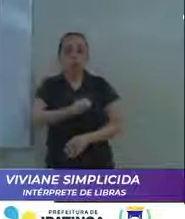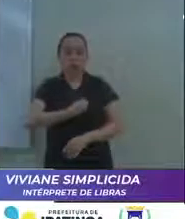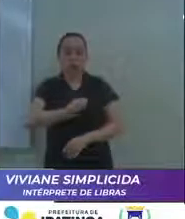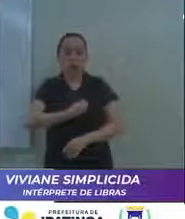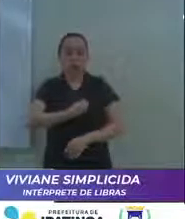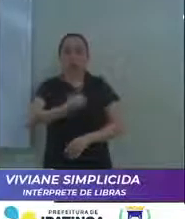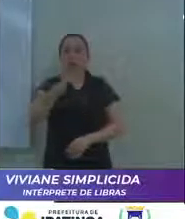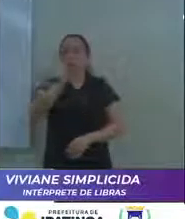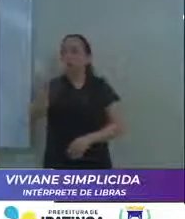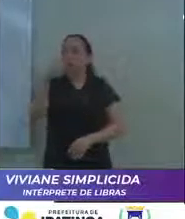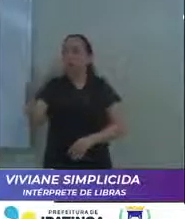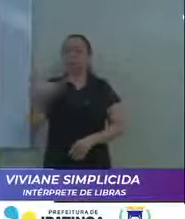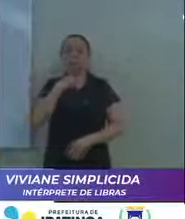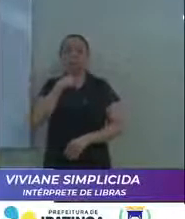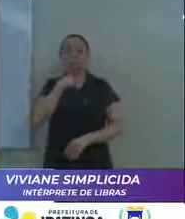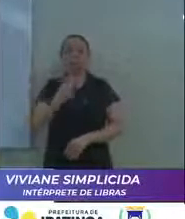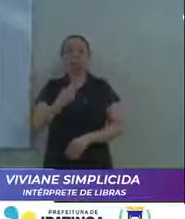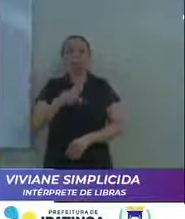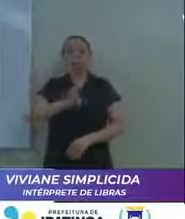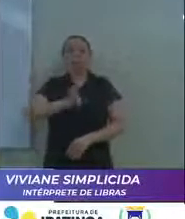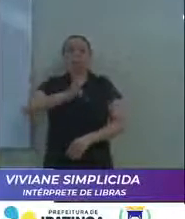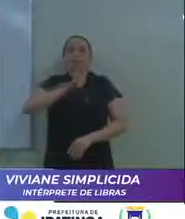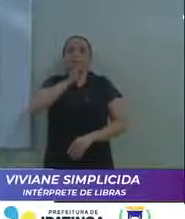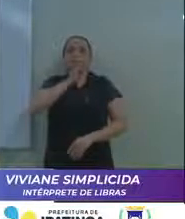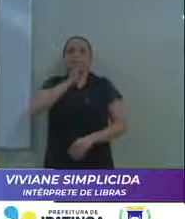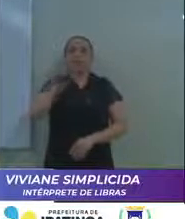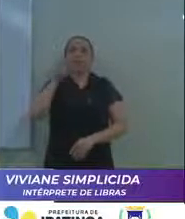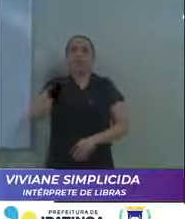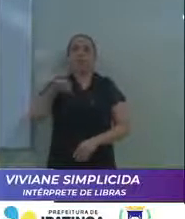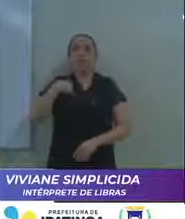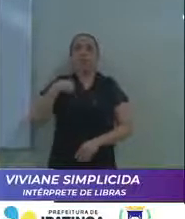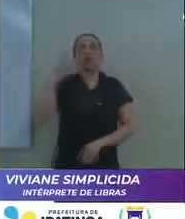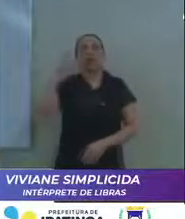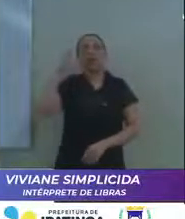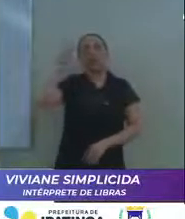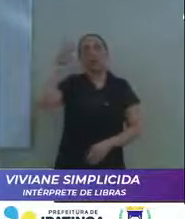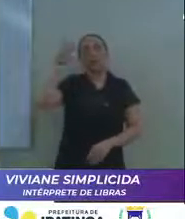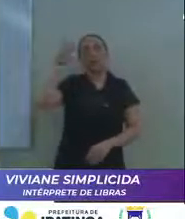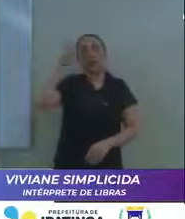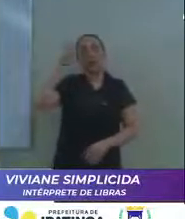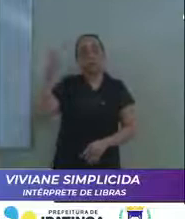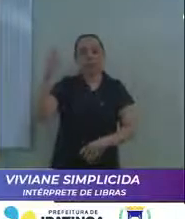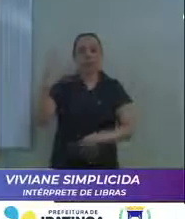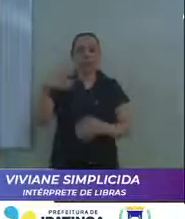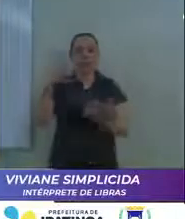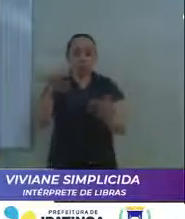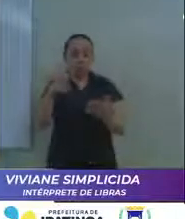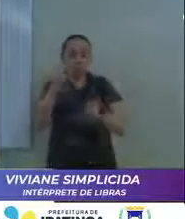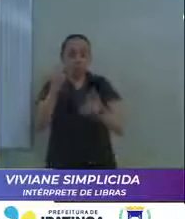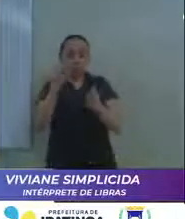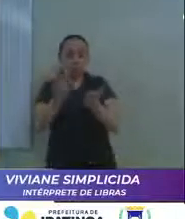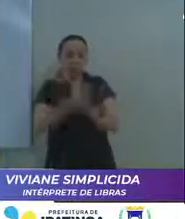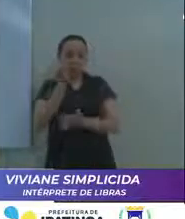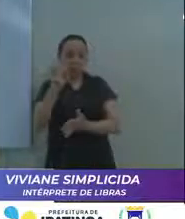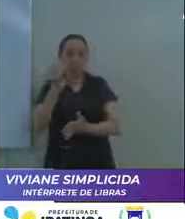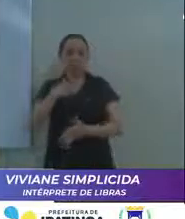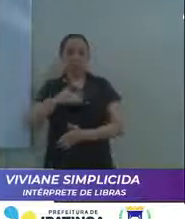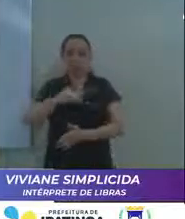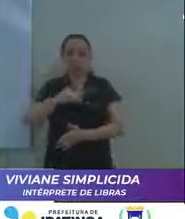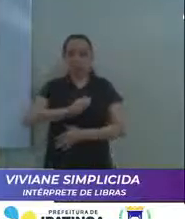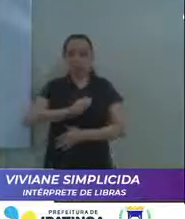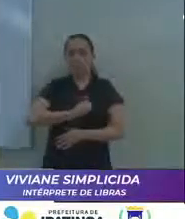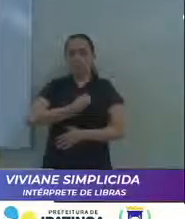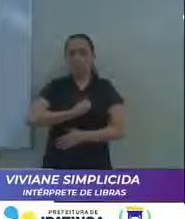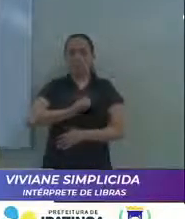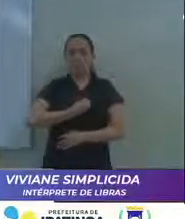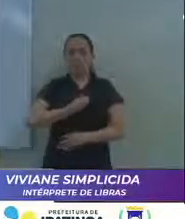tivesse voz? Né? Eu já imaginei. Eu não sei a de vocês, mas a minha vida, ela é